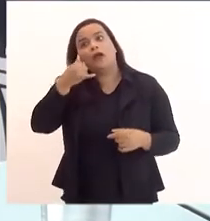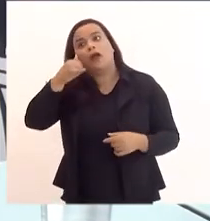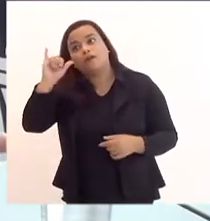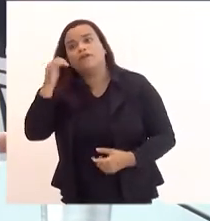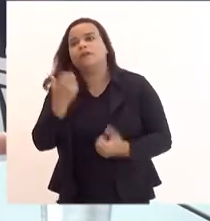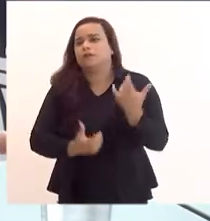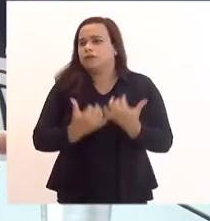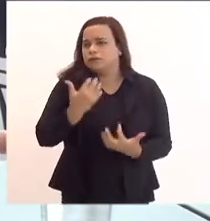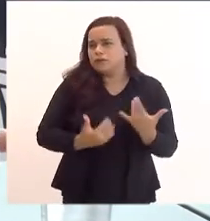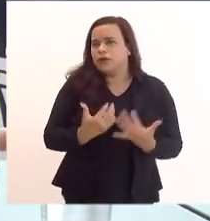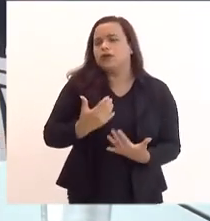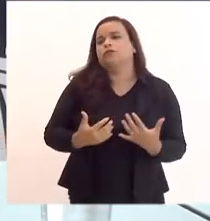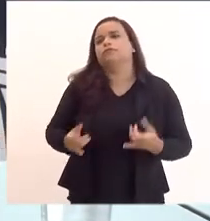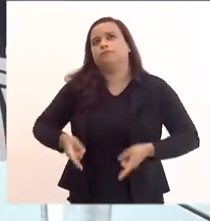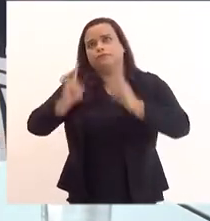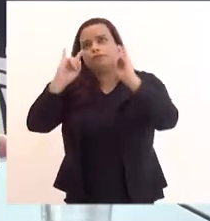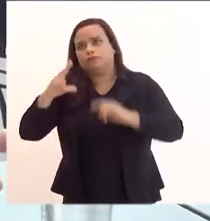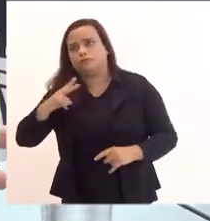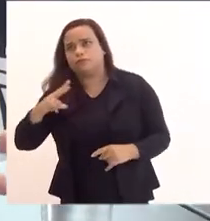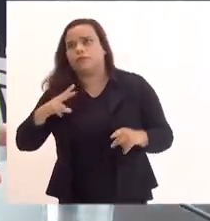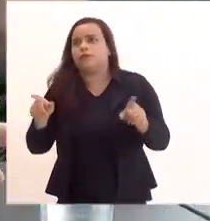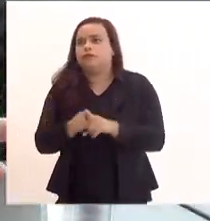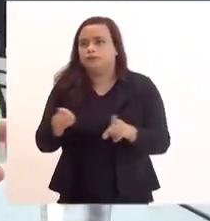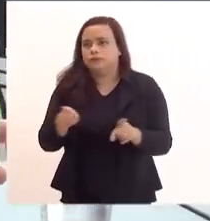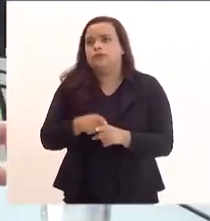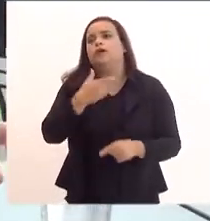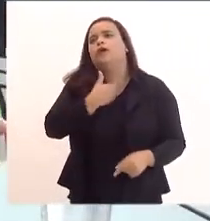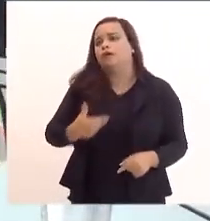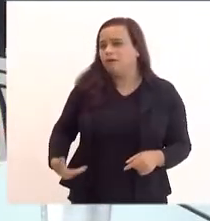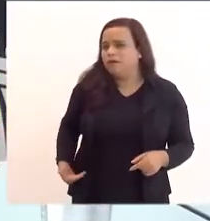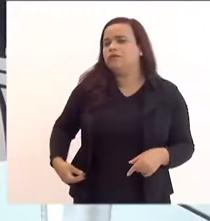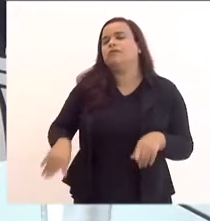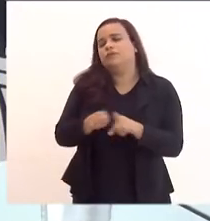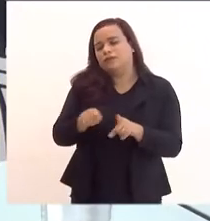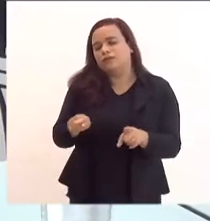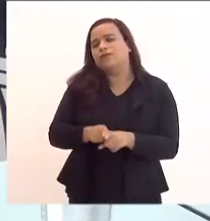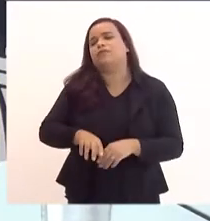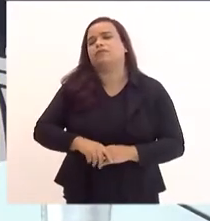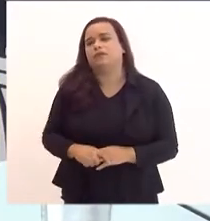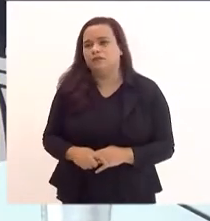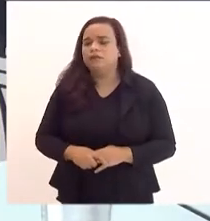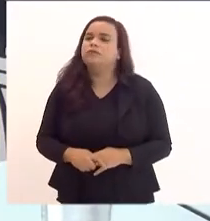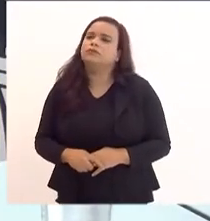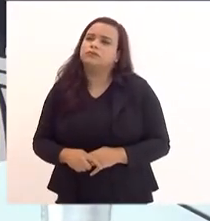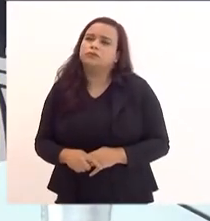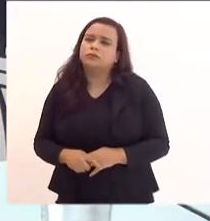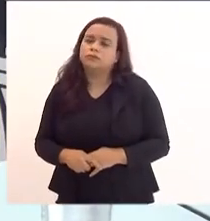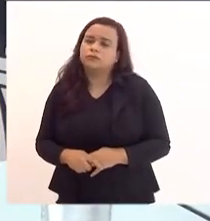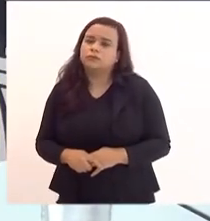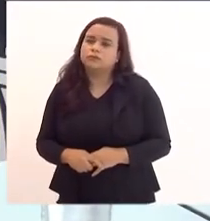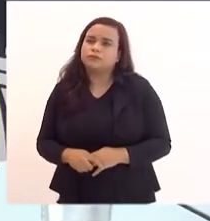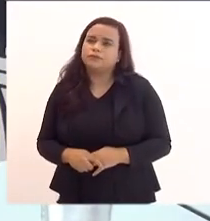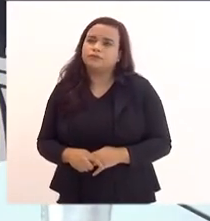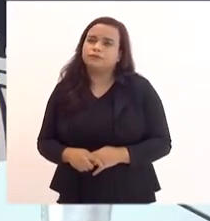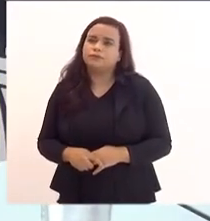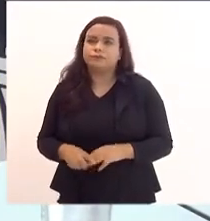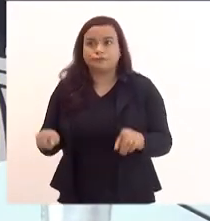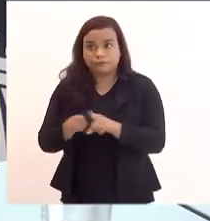prédios privados e dos prédios públicos também. Claro. Então, e